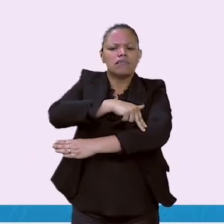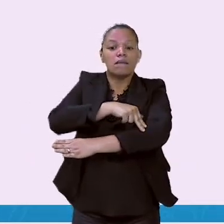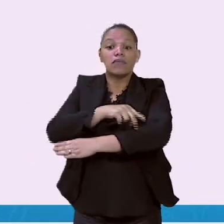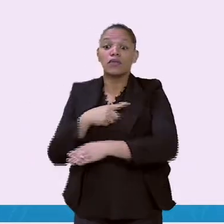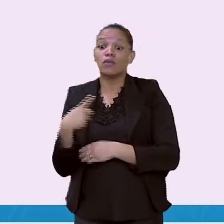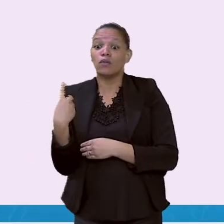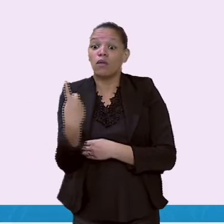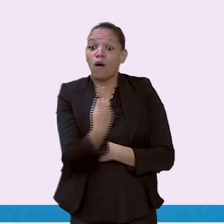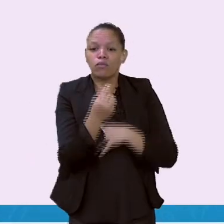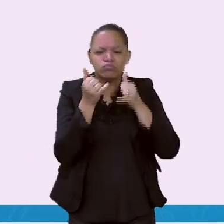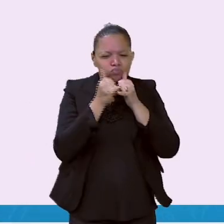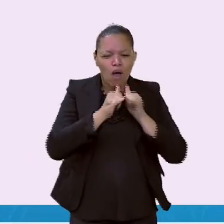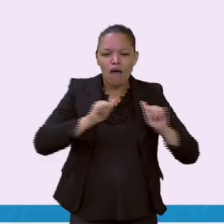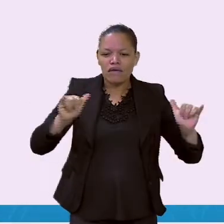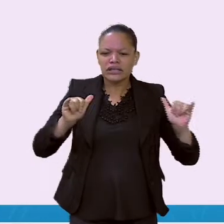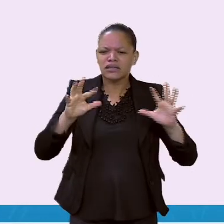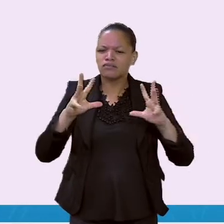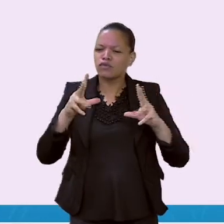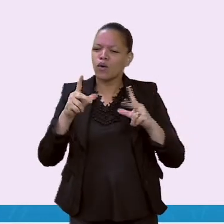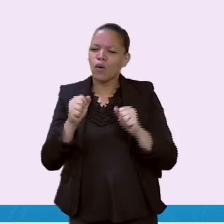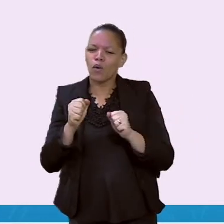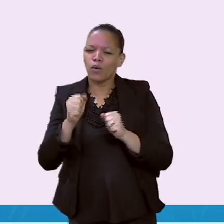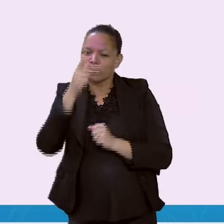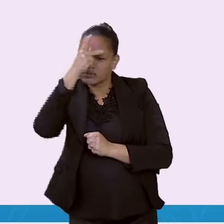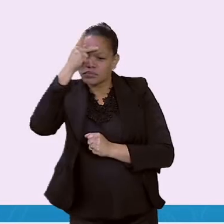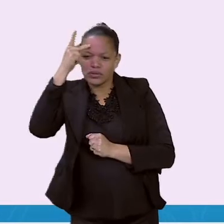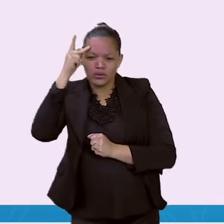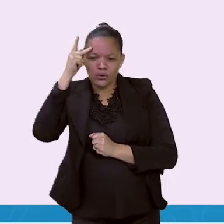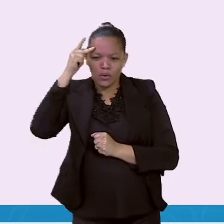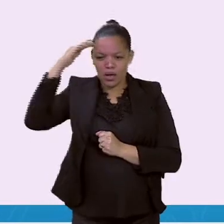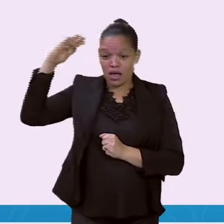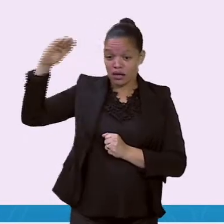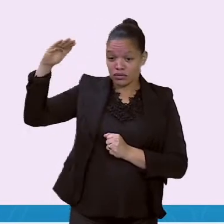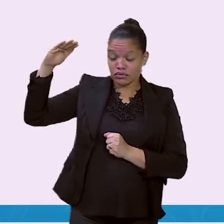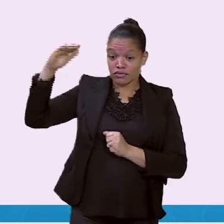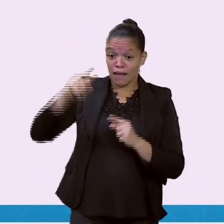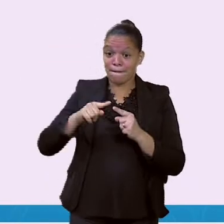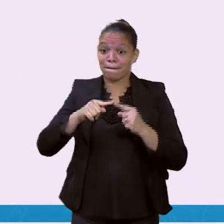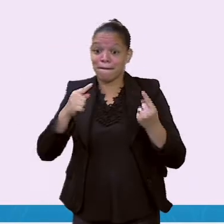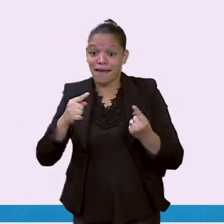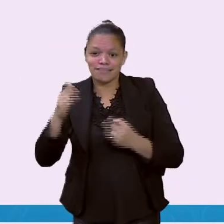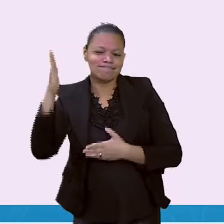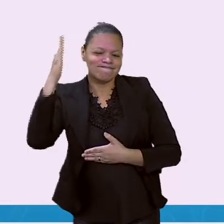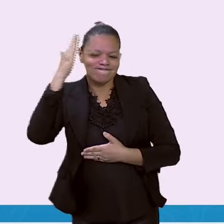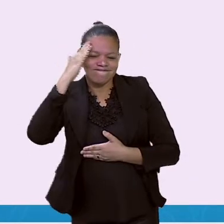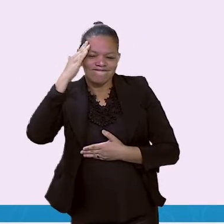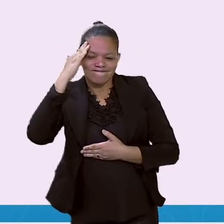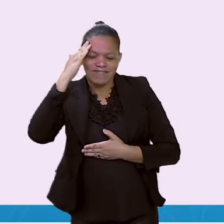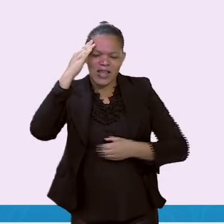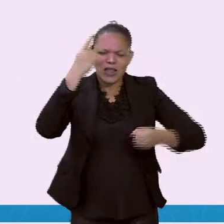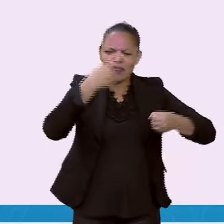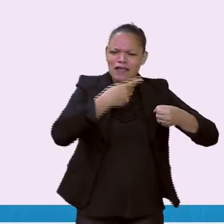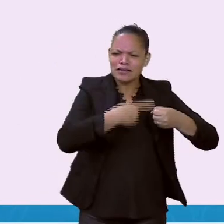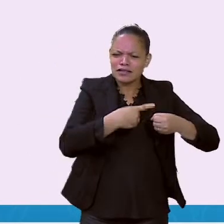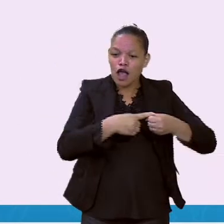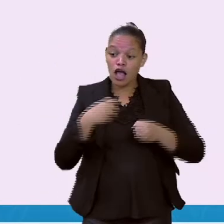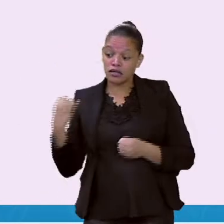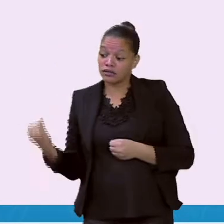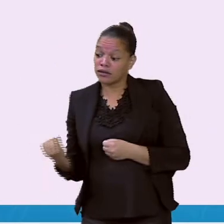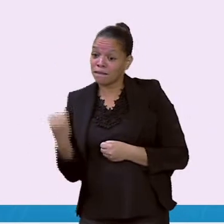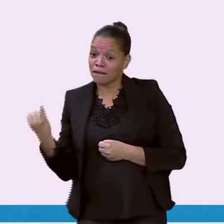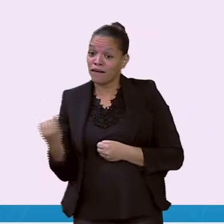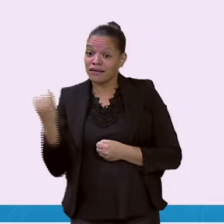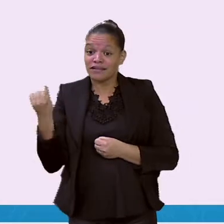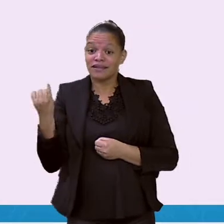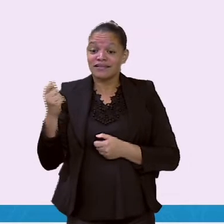grandes. Sabe o eu fiquei sabendo? Que é assim que faz nas cidades mais importantes